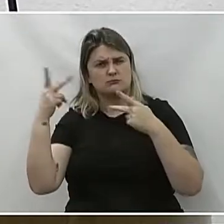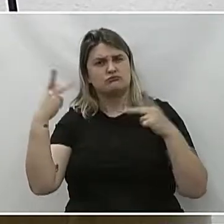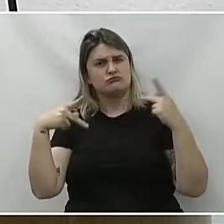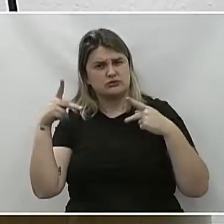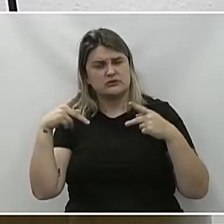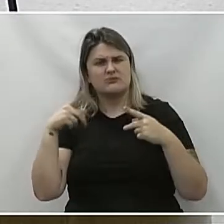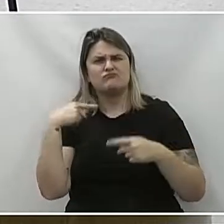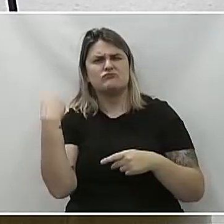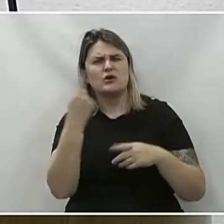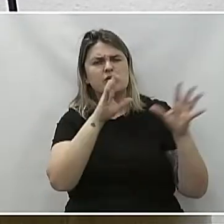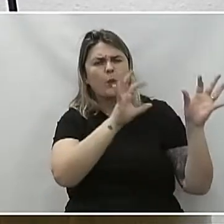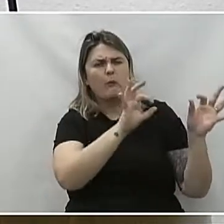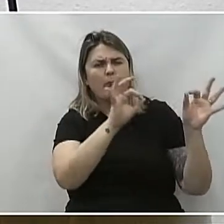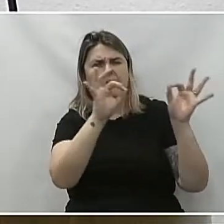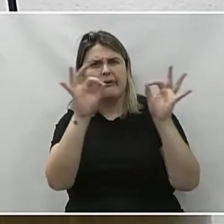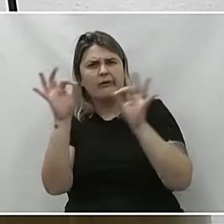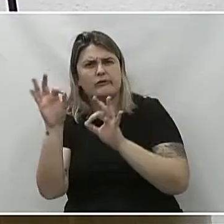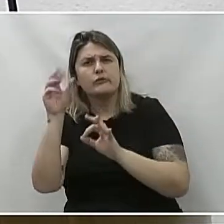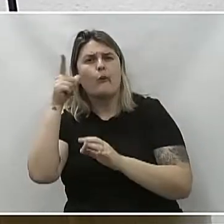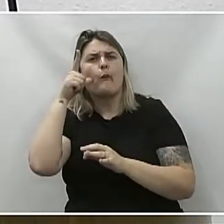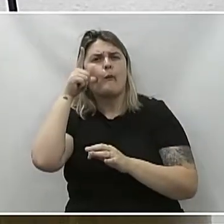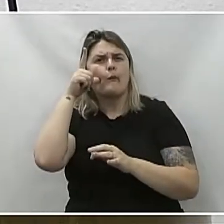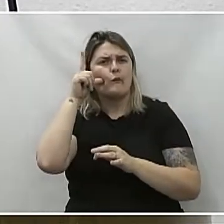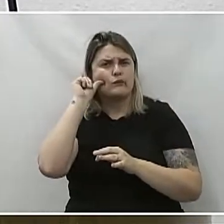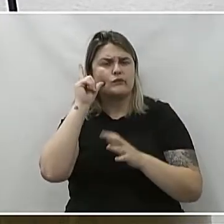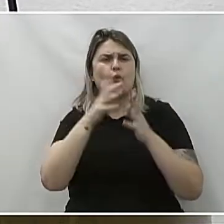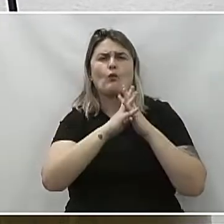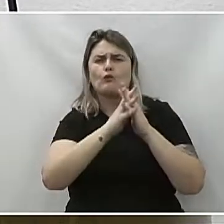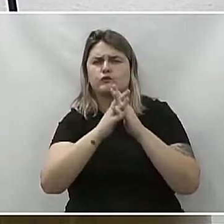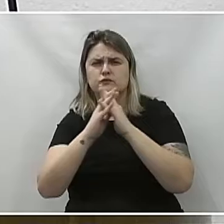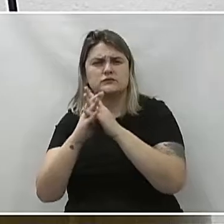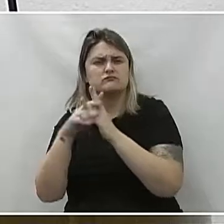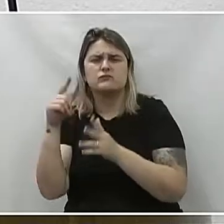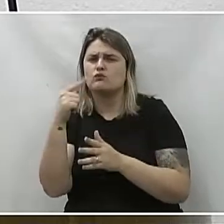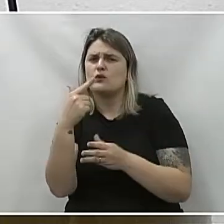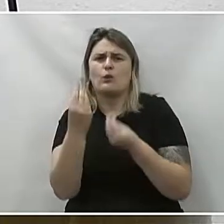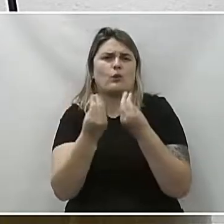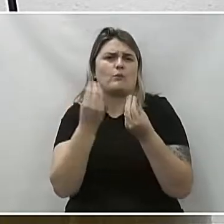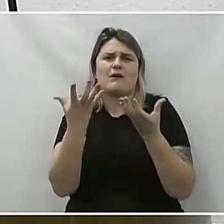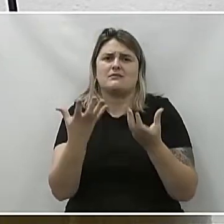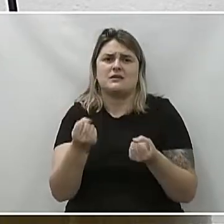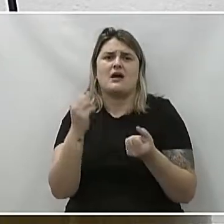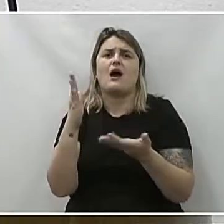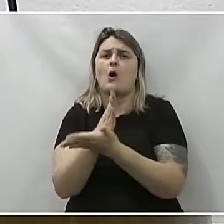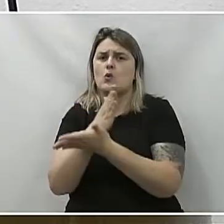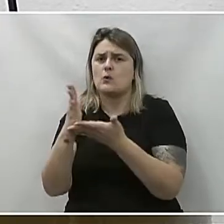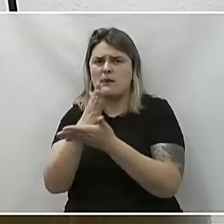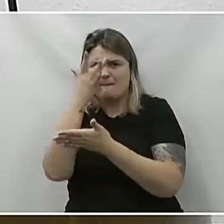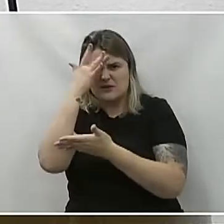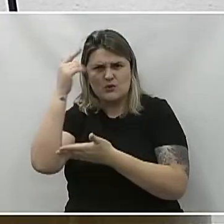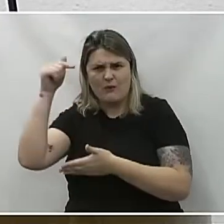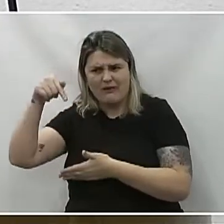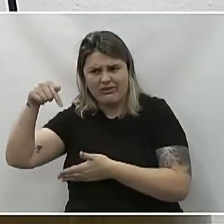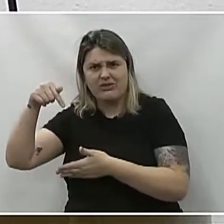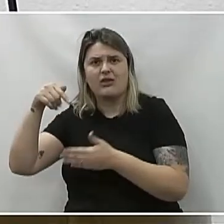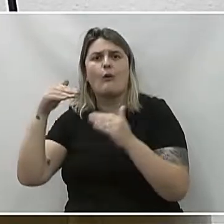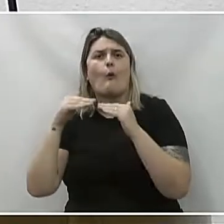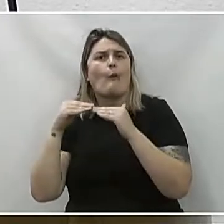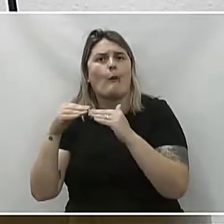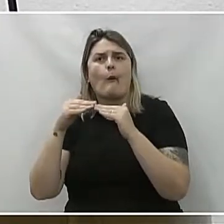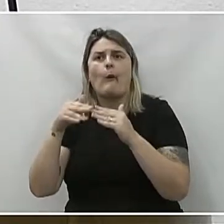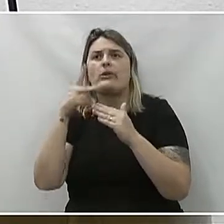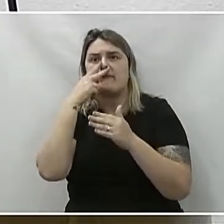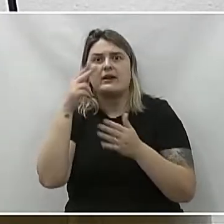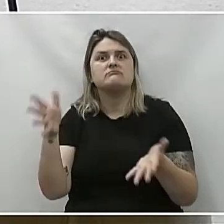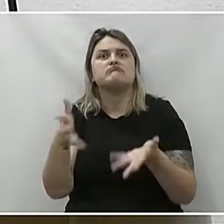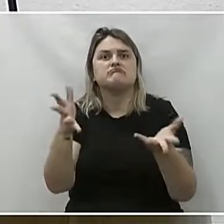Tudo que a gente está vendo desde o resultado de ontem, gente. É inconcebível que alguns aqui dentro concordem e ainda instiguem a